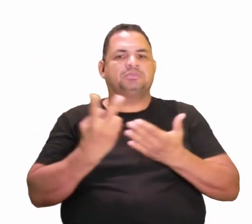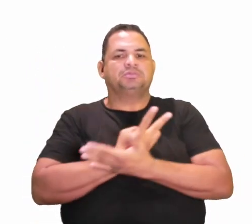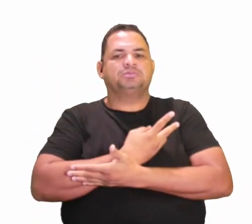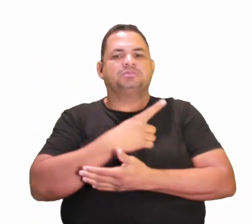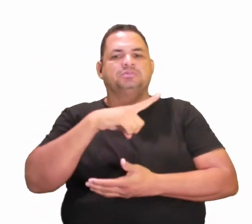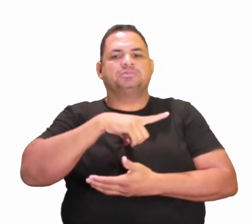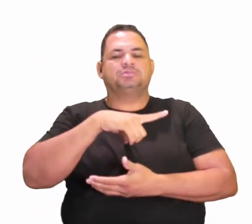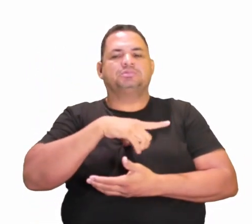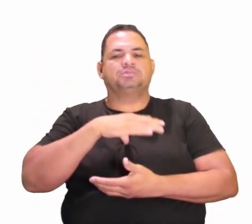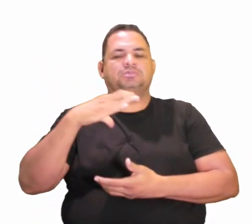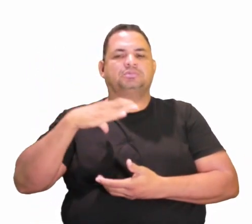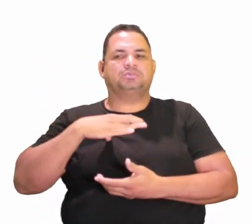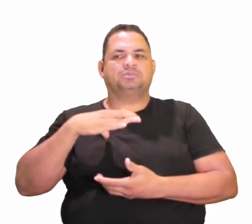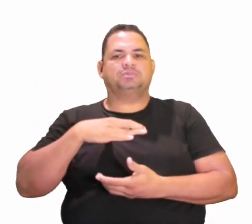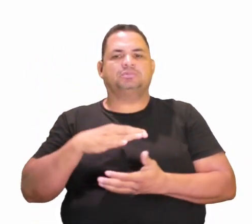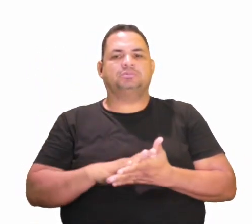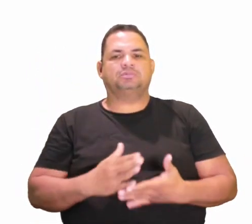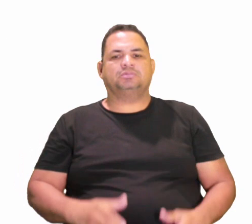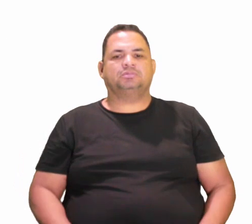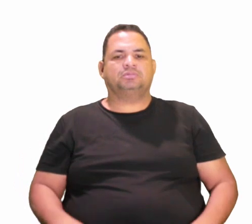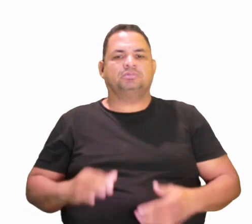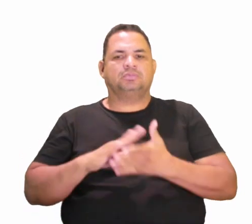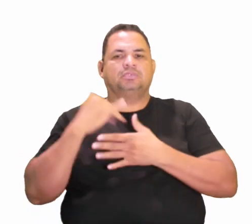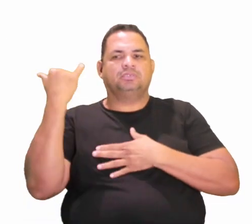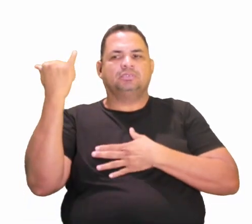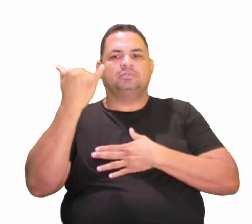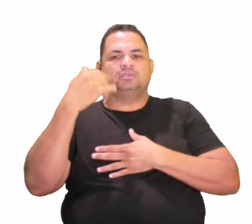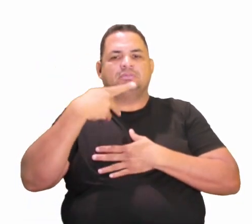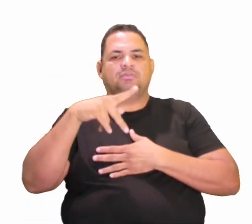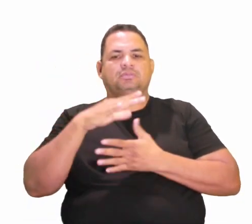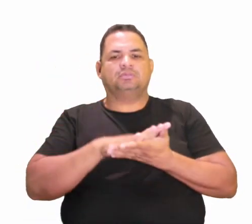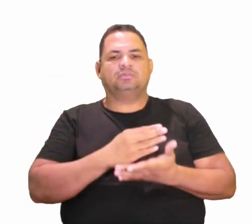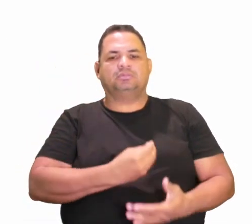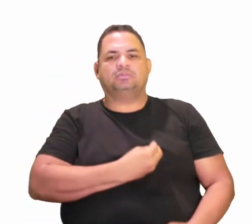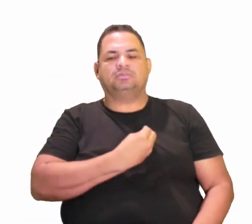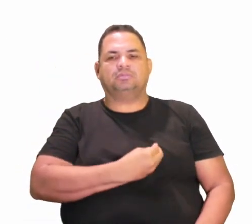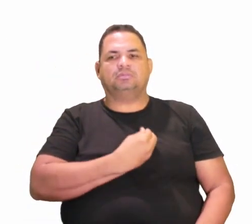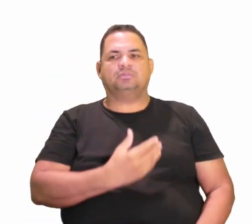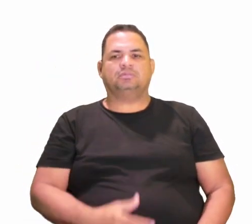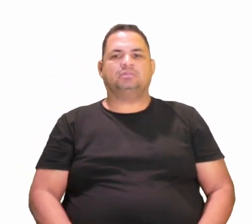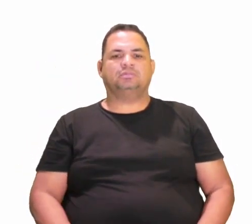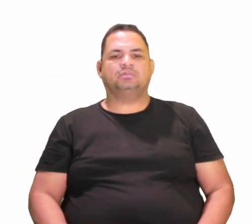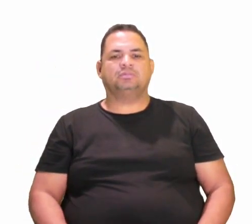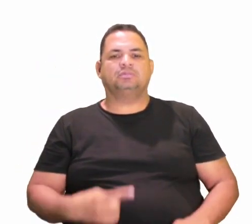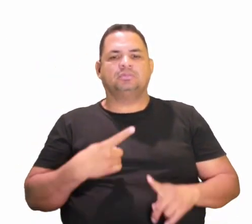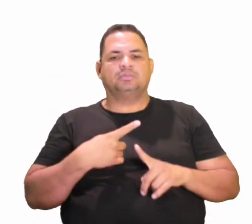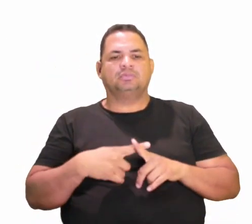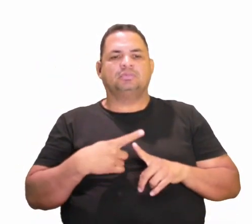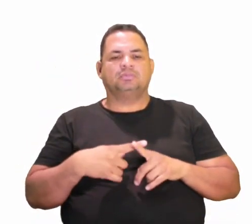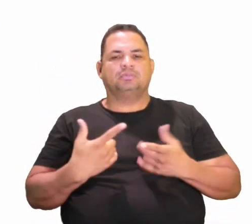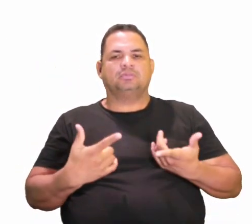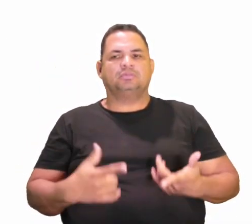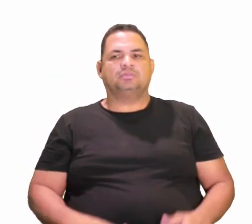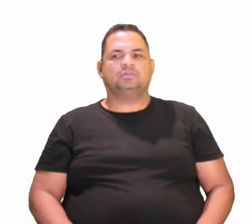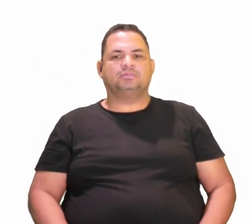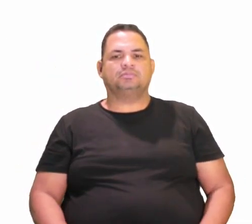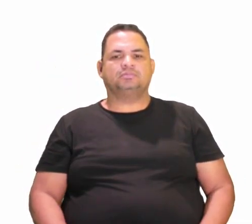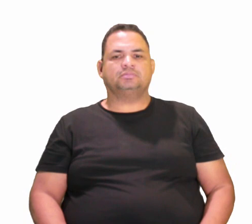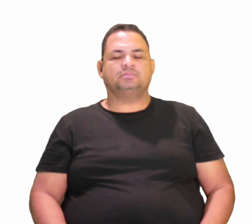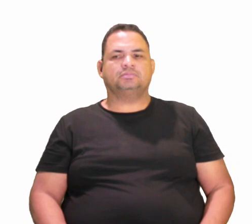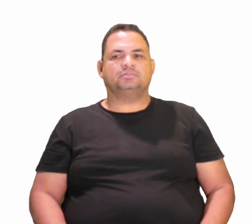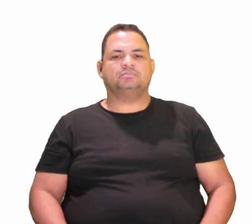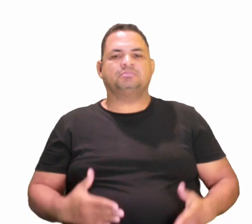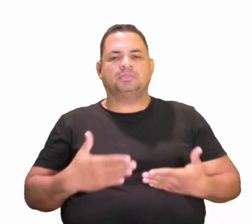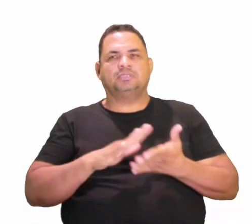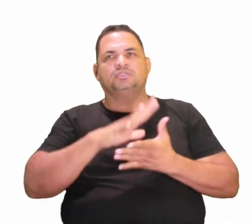cidade. E se elas são importantes para você. Para mim elas são. Porque o day off é muito importante, tá entendendo?